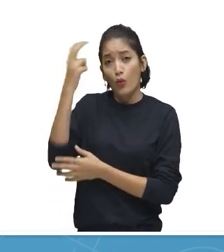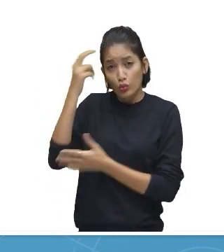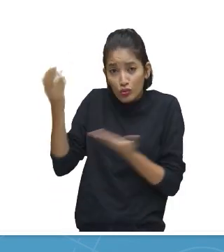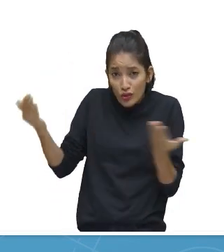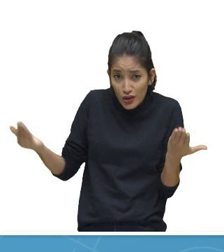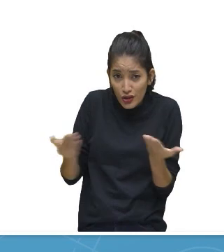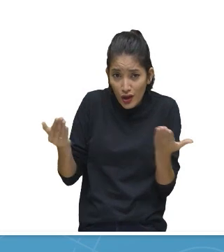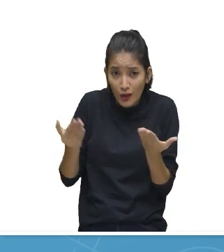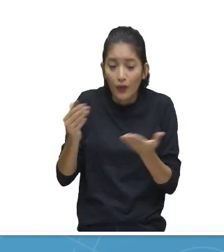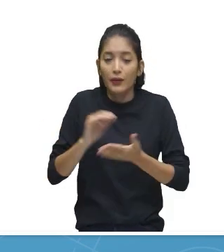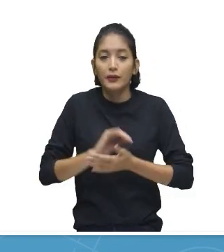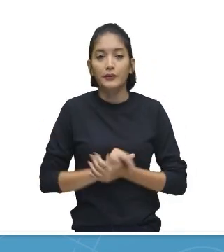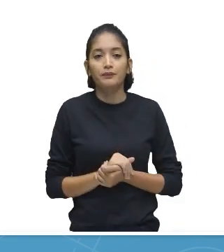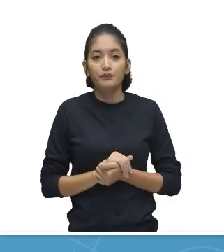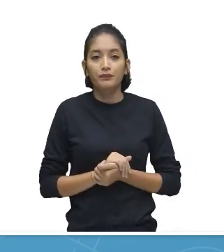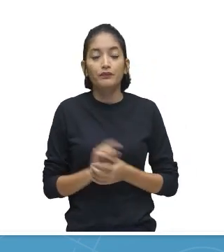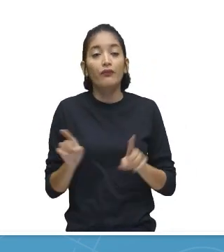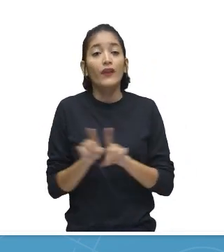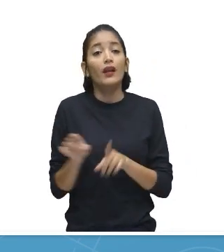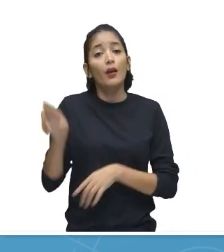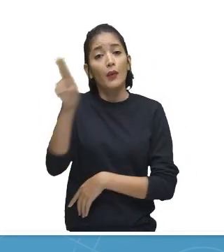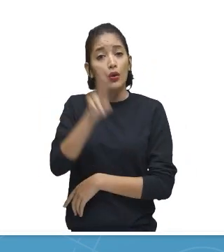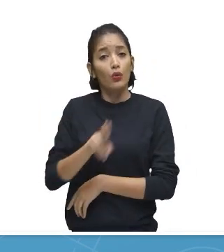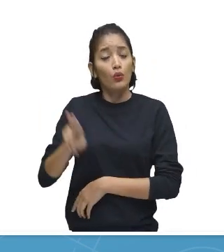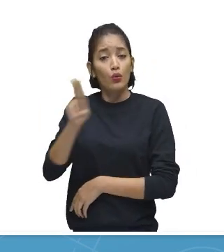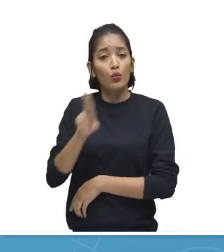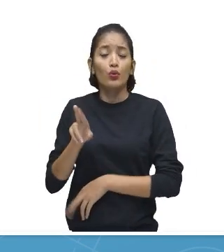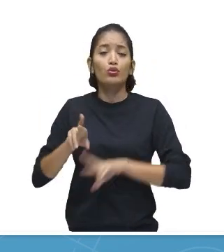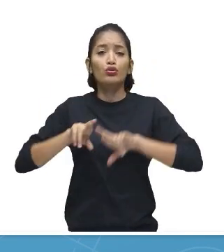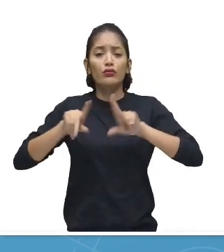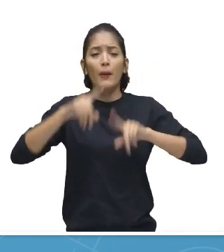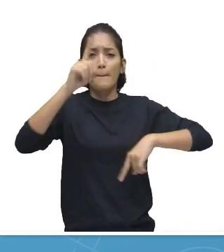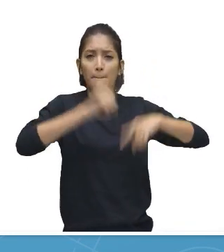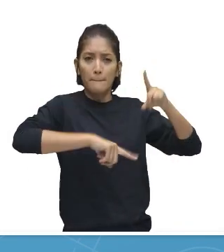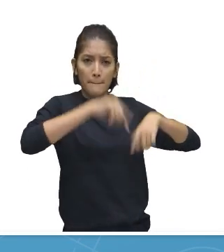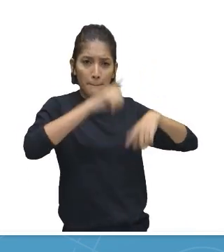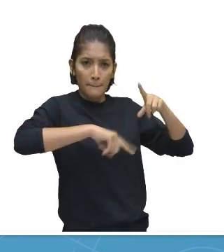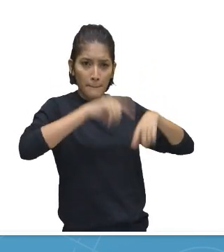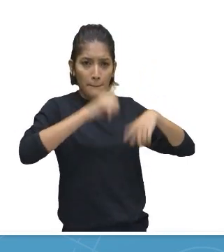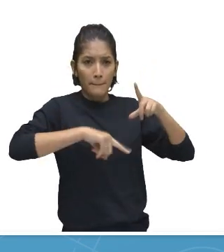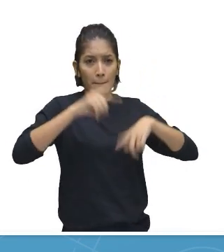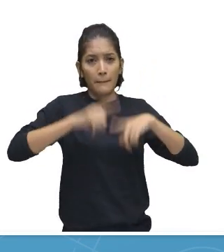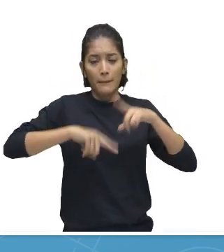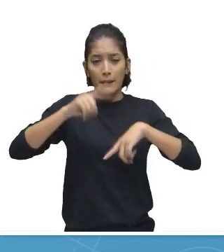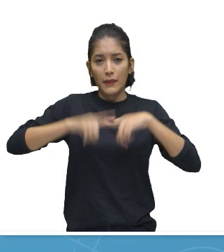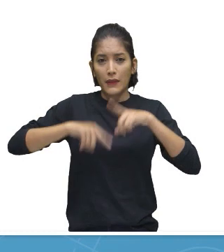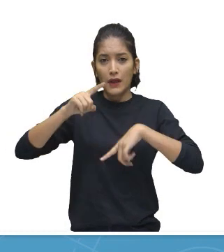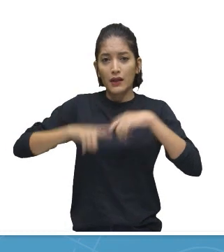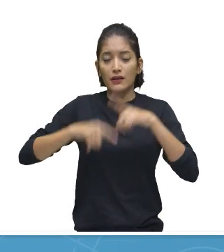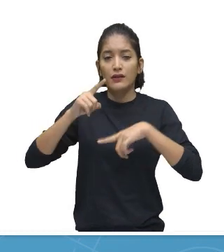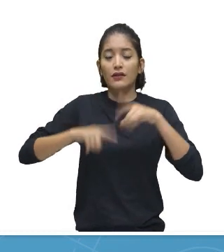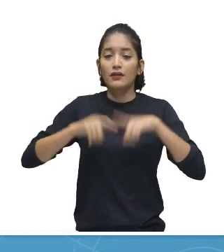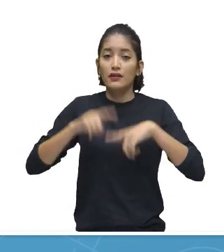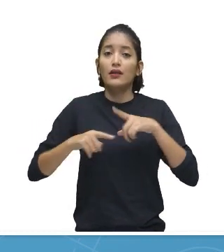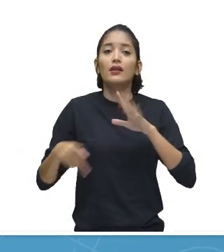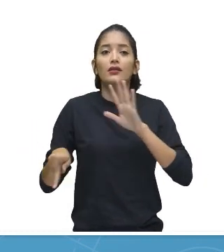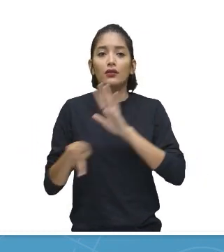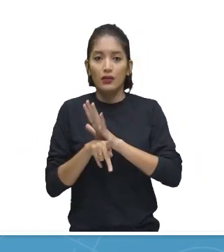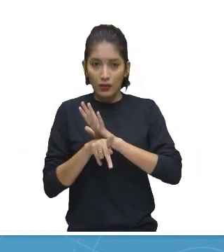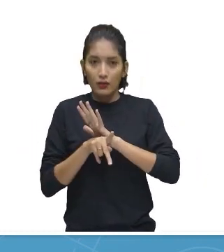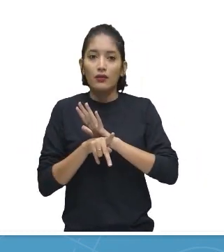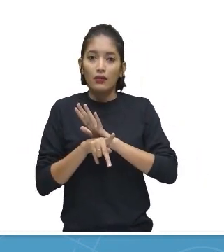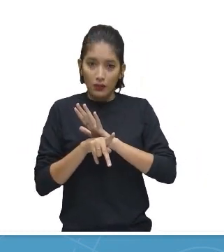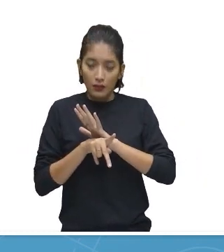popular, o uso de diferentes materiais para a produção das